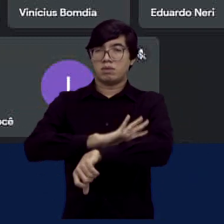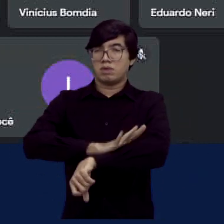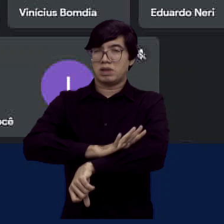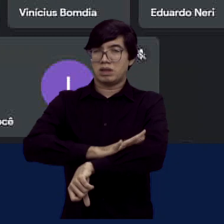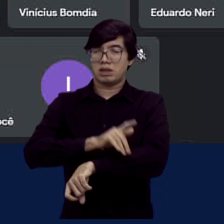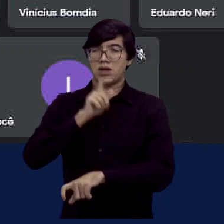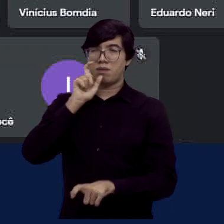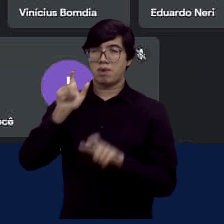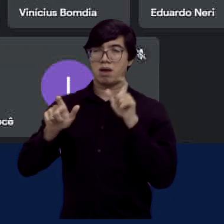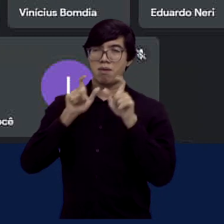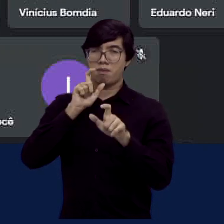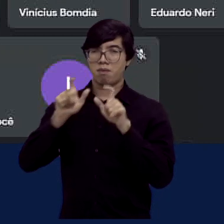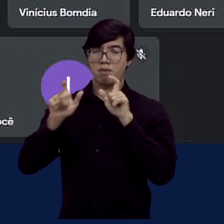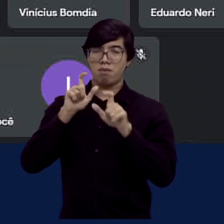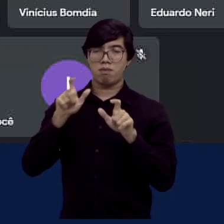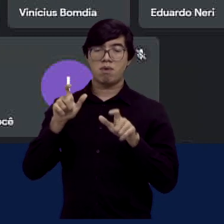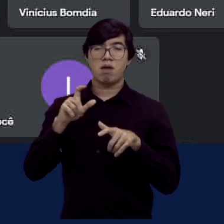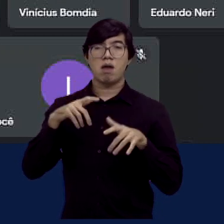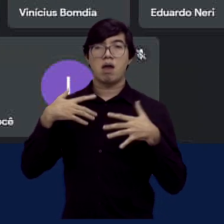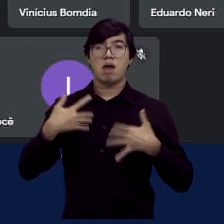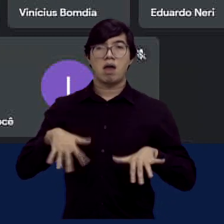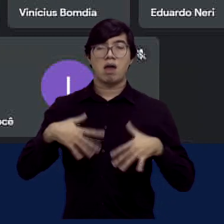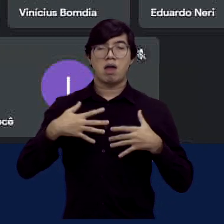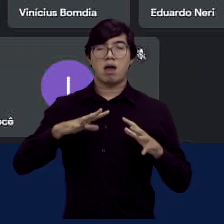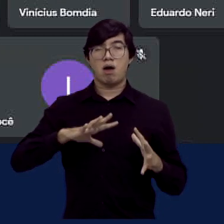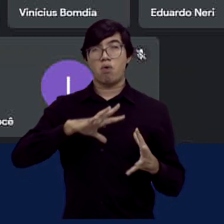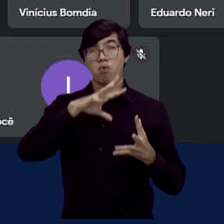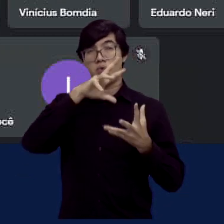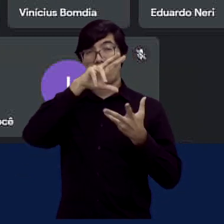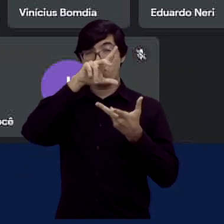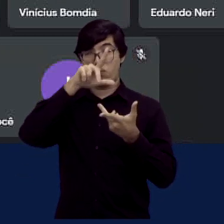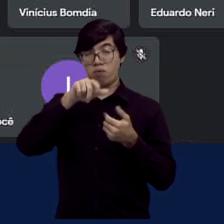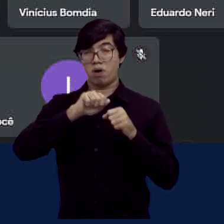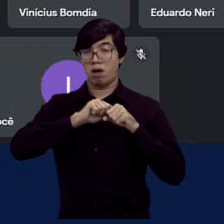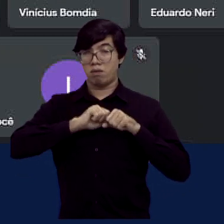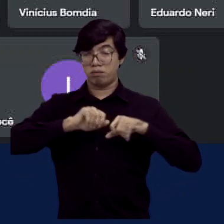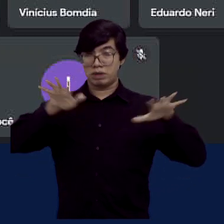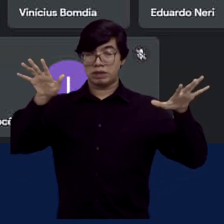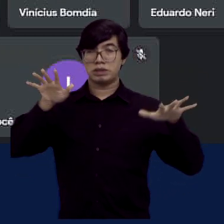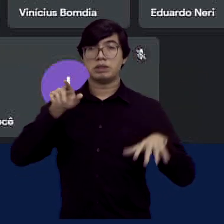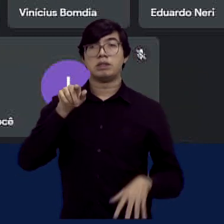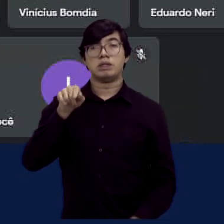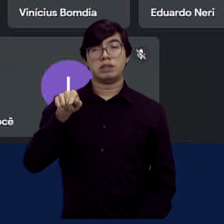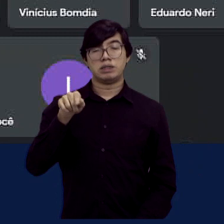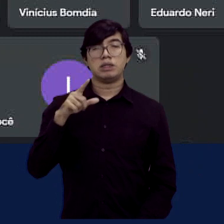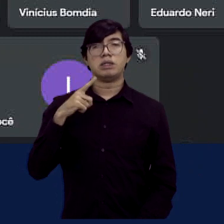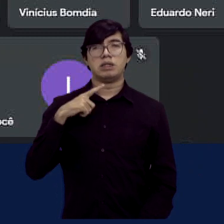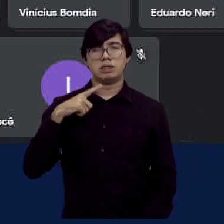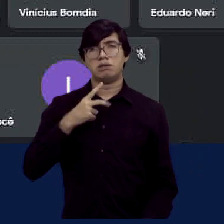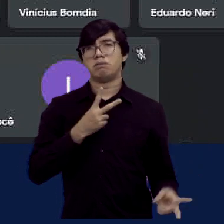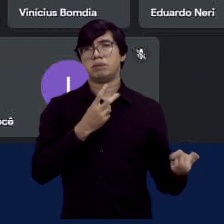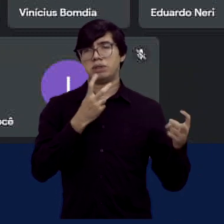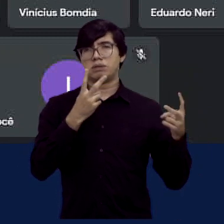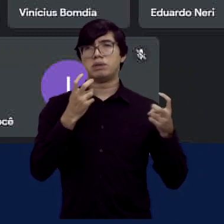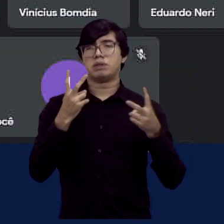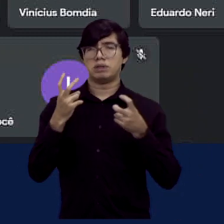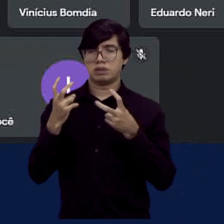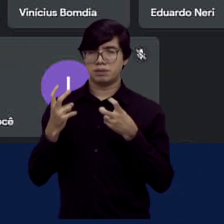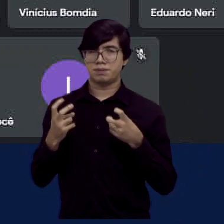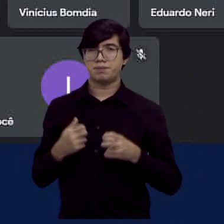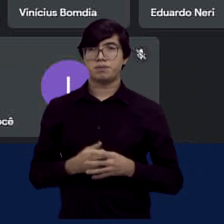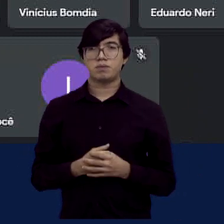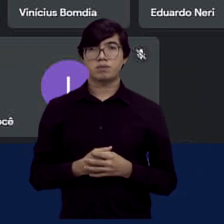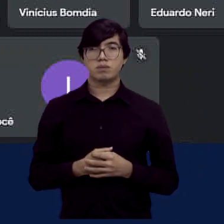está uma polêmica mundial, de fato. Então, só para colocar que, assim, é algo muito presente. E, como você falou, né, no